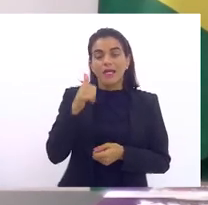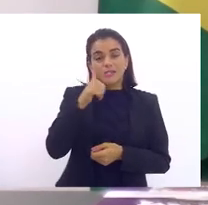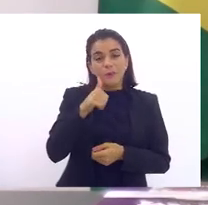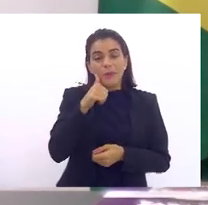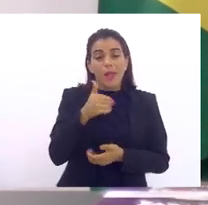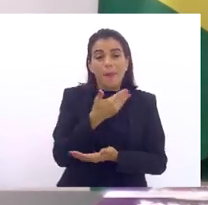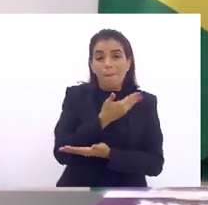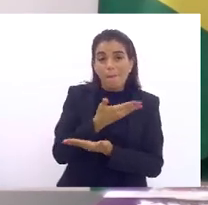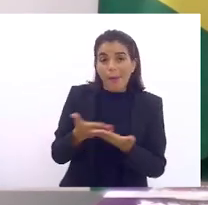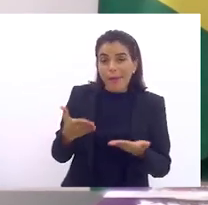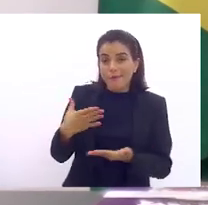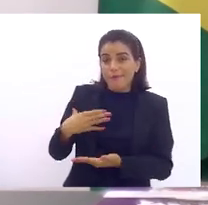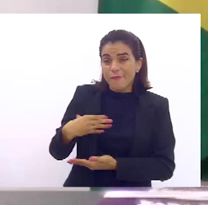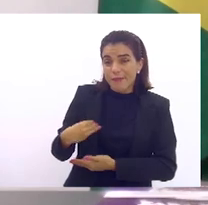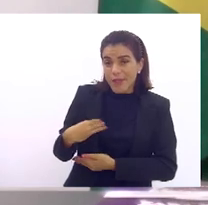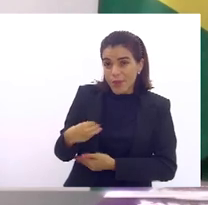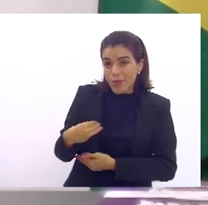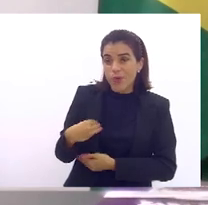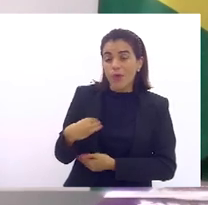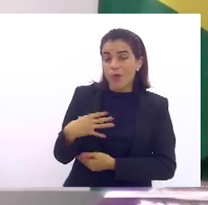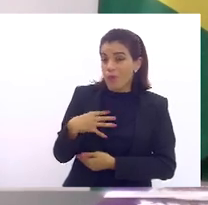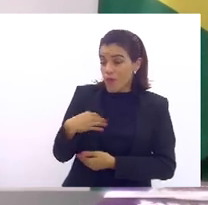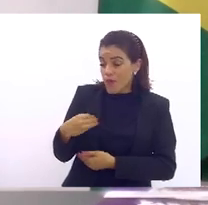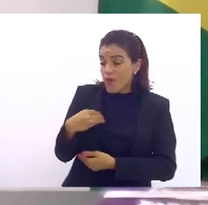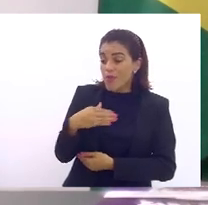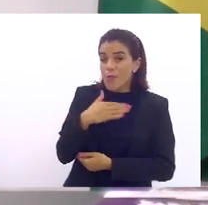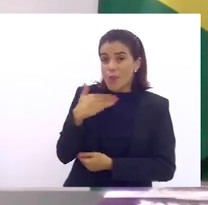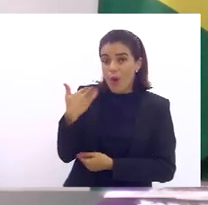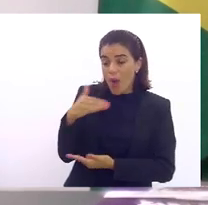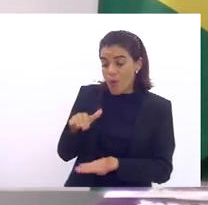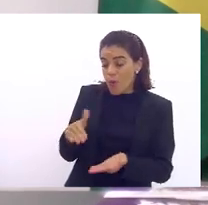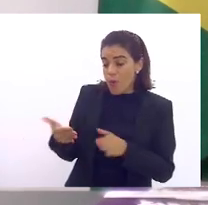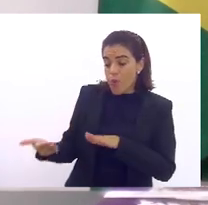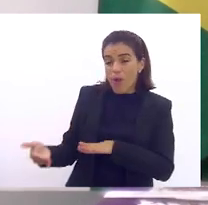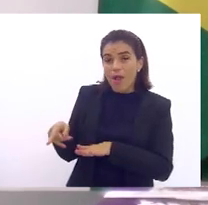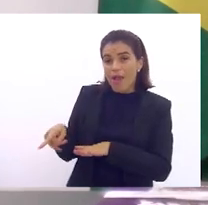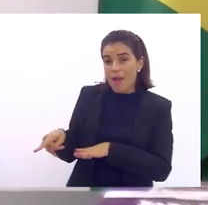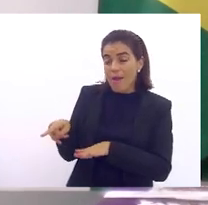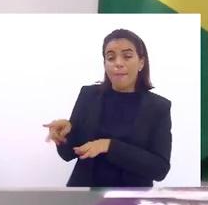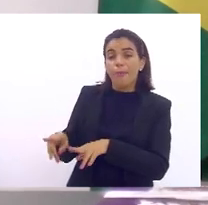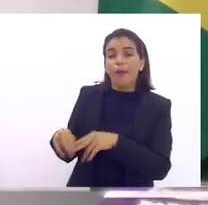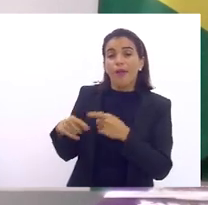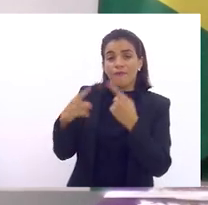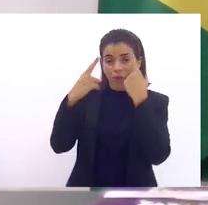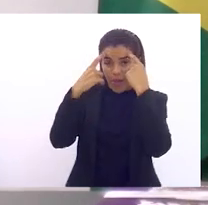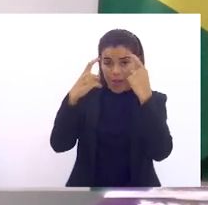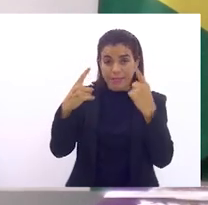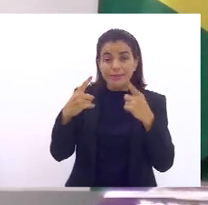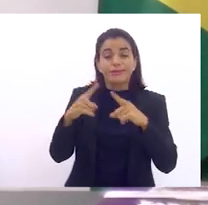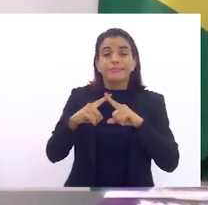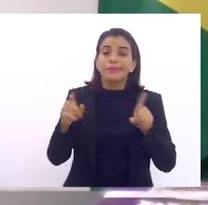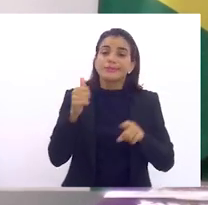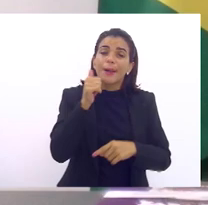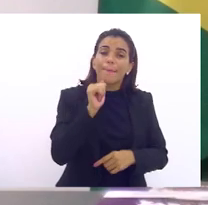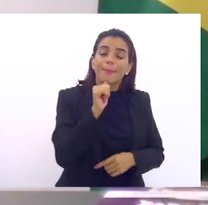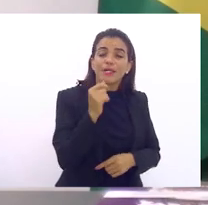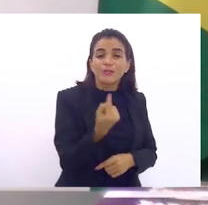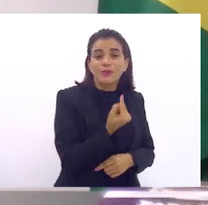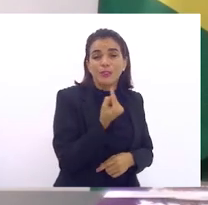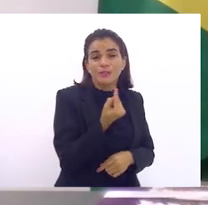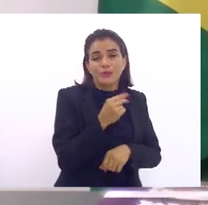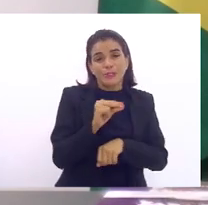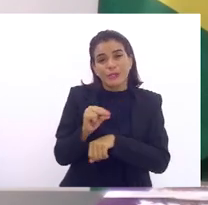perdem os filhos normalmente os filhos que morrem para violência eh São criados por mulheres sozinhas em casa